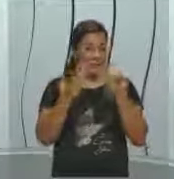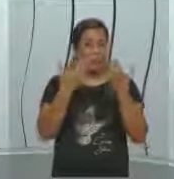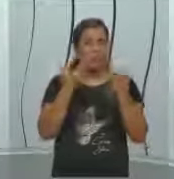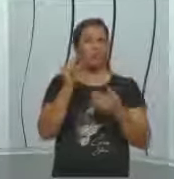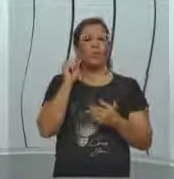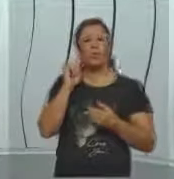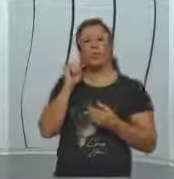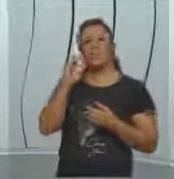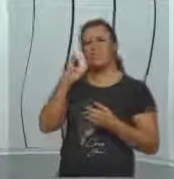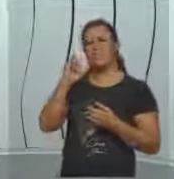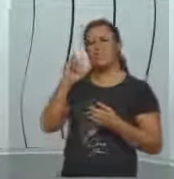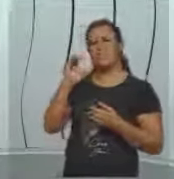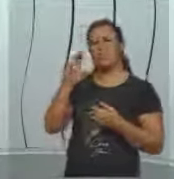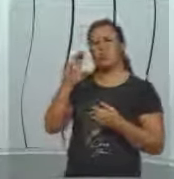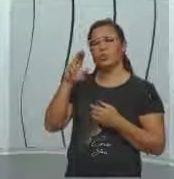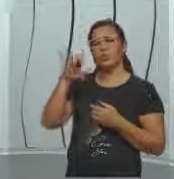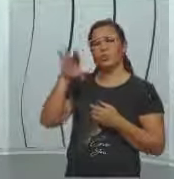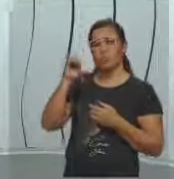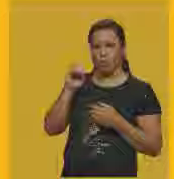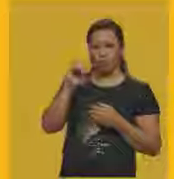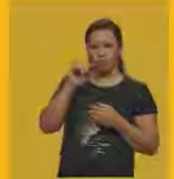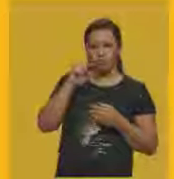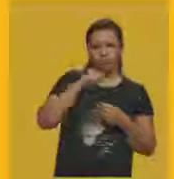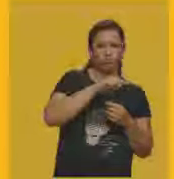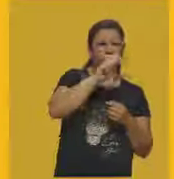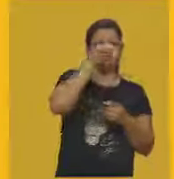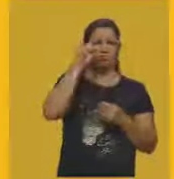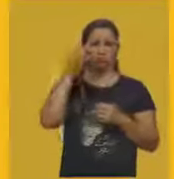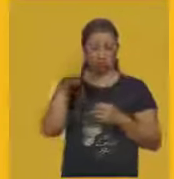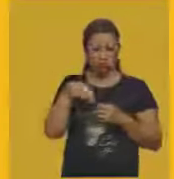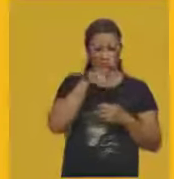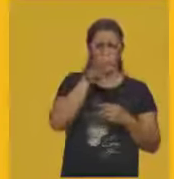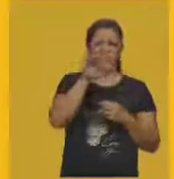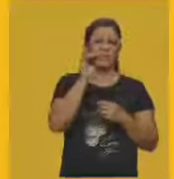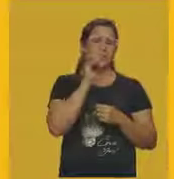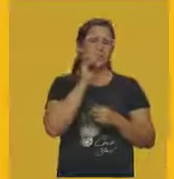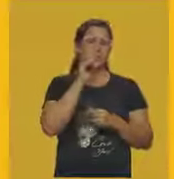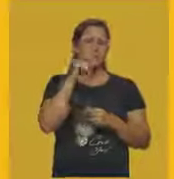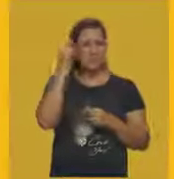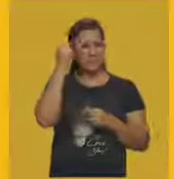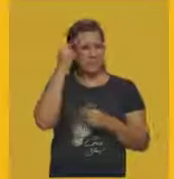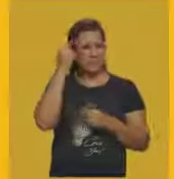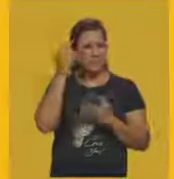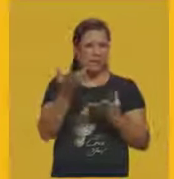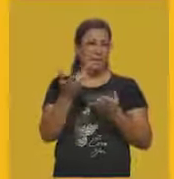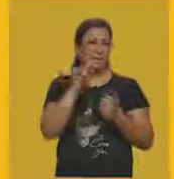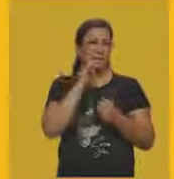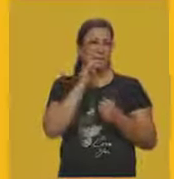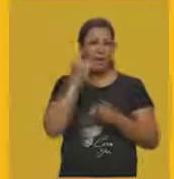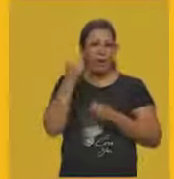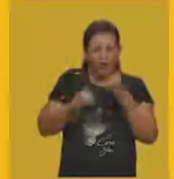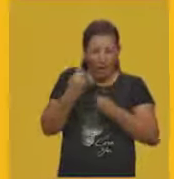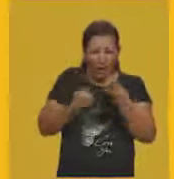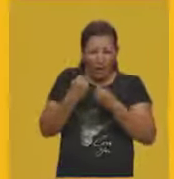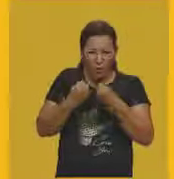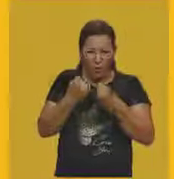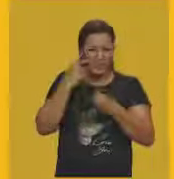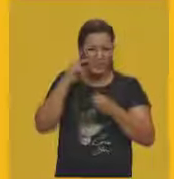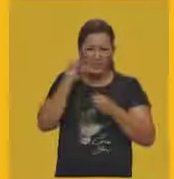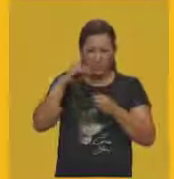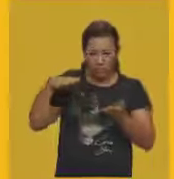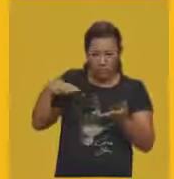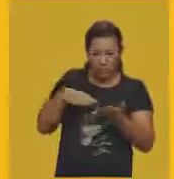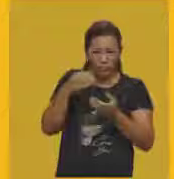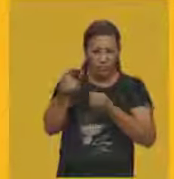o que é um circuito. Quando a gente pensa num circuito, vamos pensar num circuito de corrida mesmo, sem ser circuito elétrico.